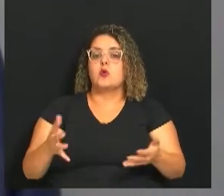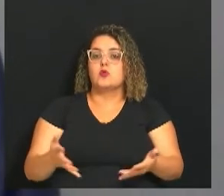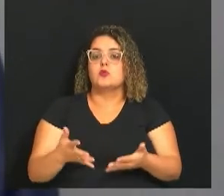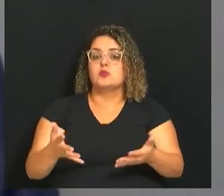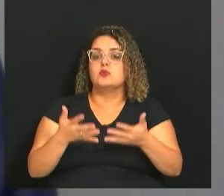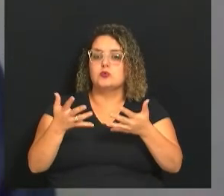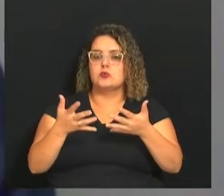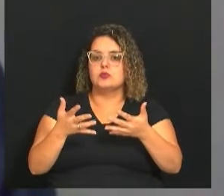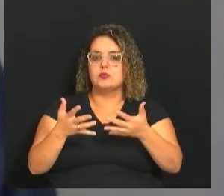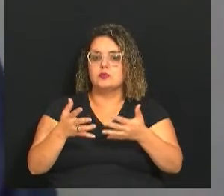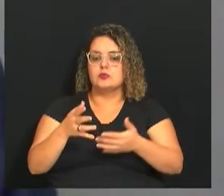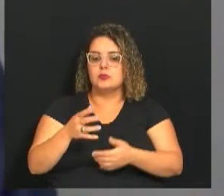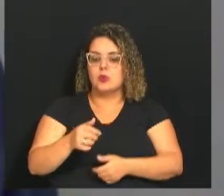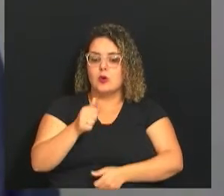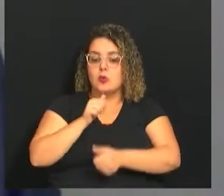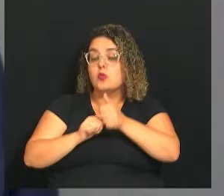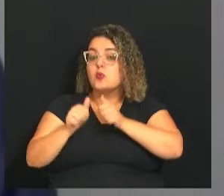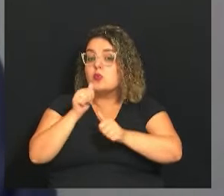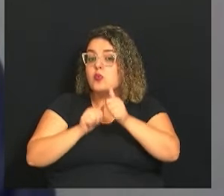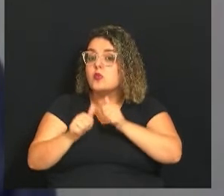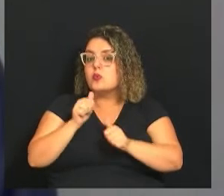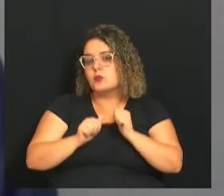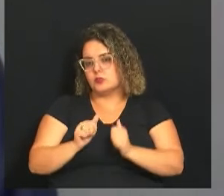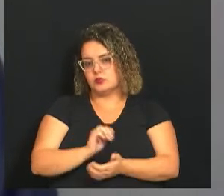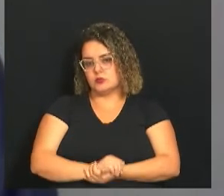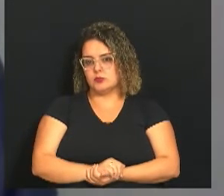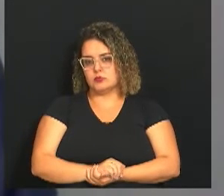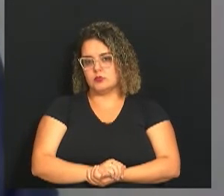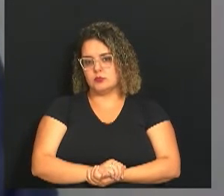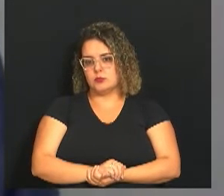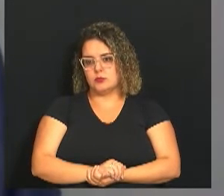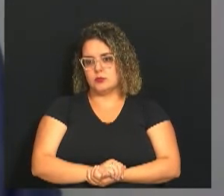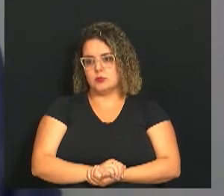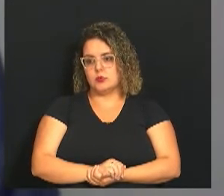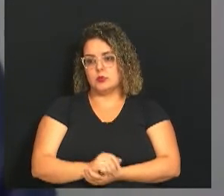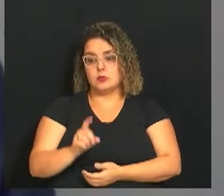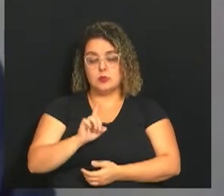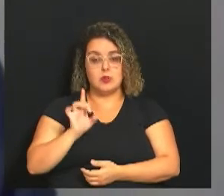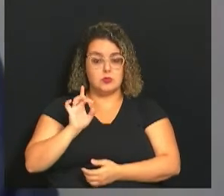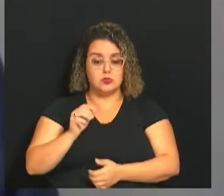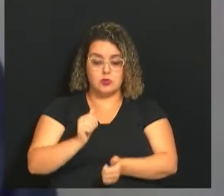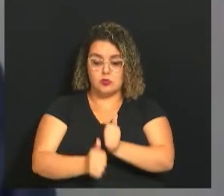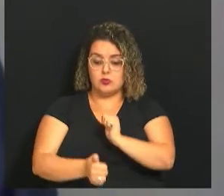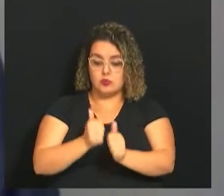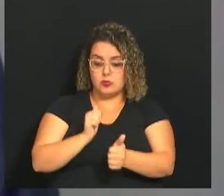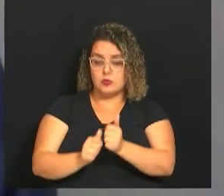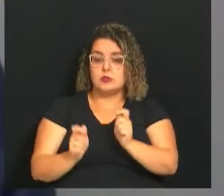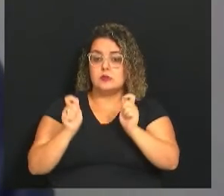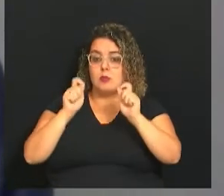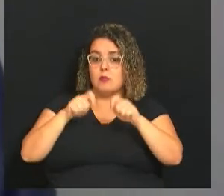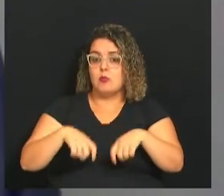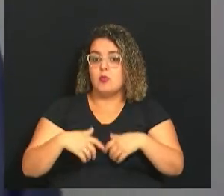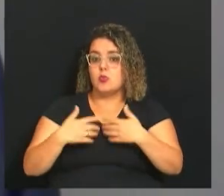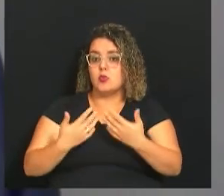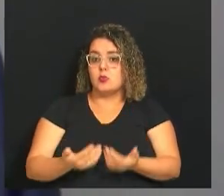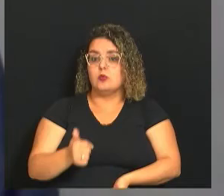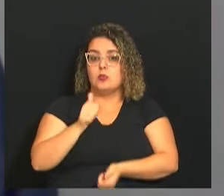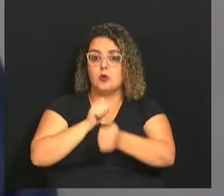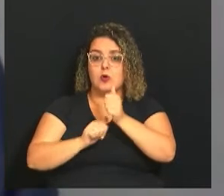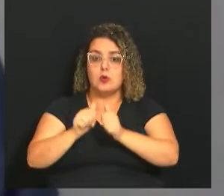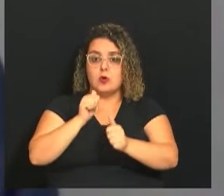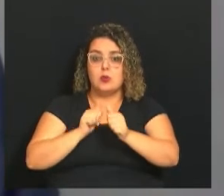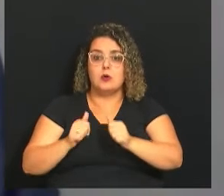consumo. E principalmente, não só no final de semana, mas essa possibilidade do consumo de álcool em